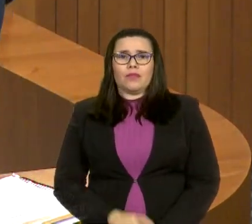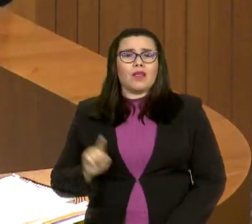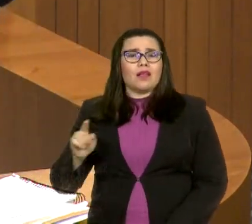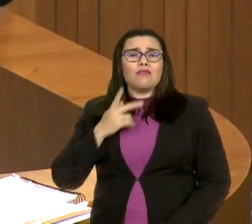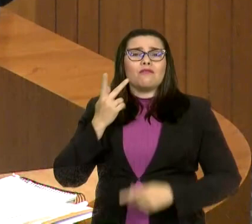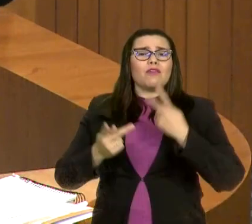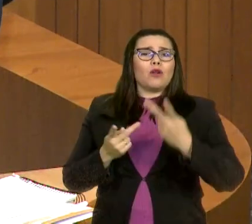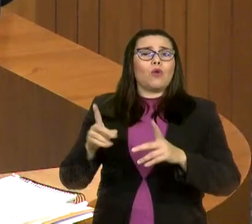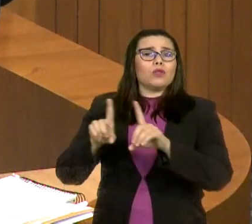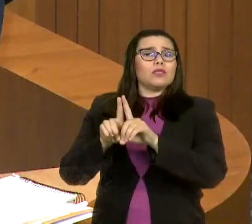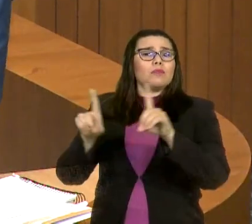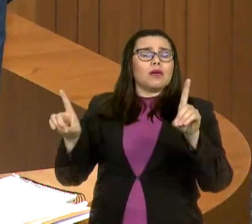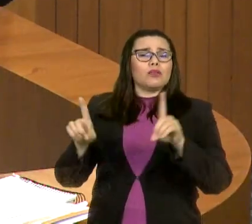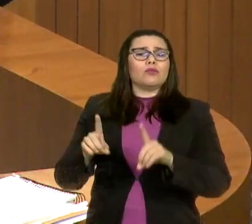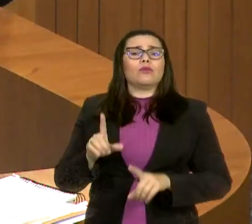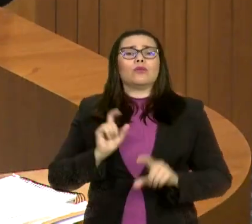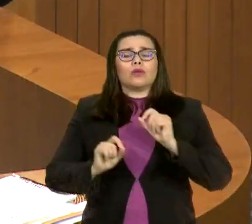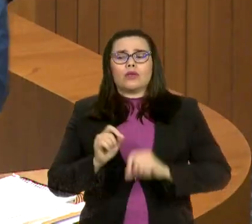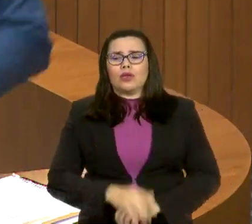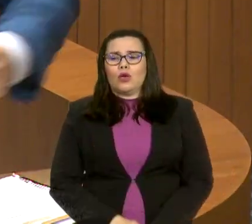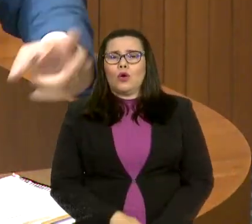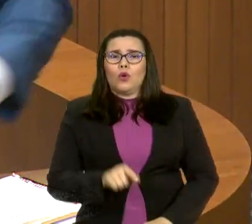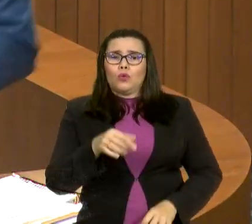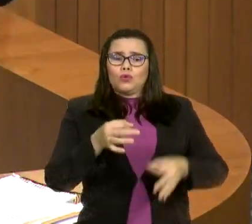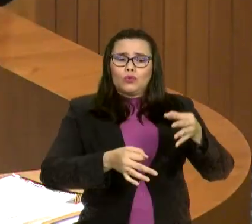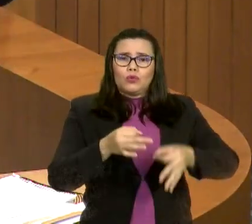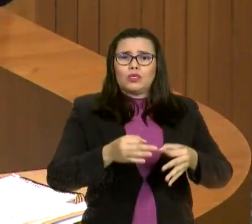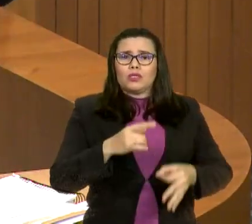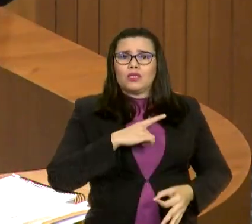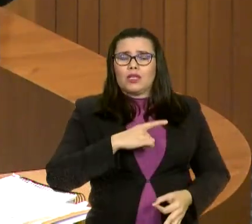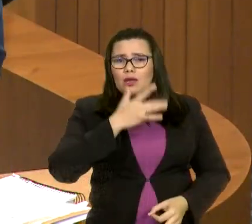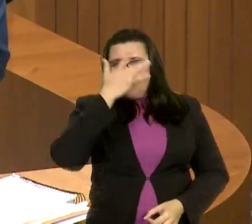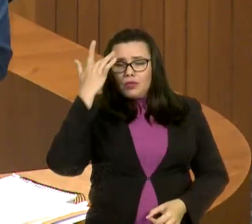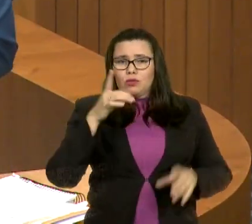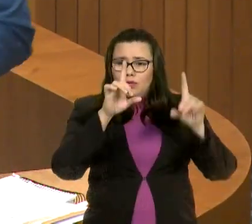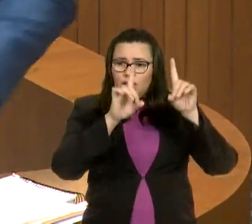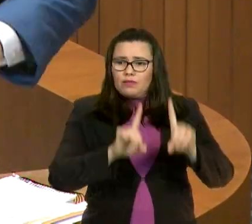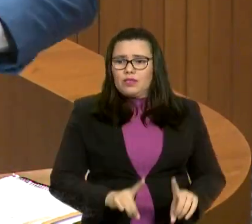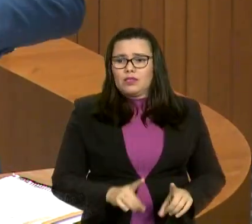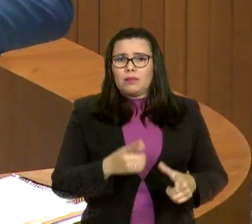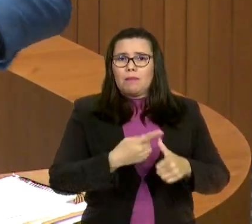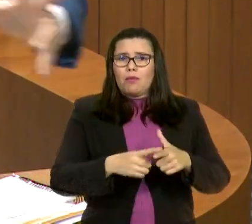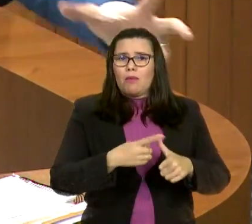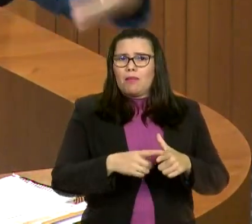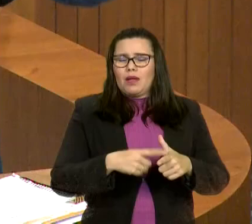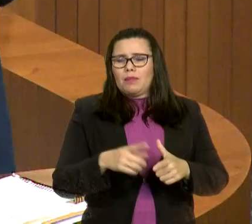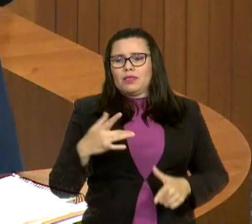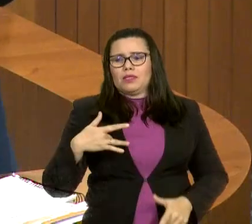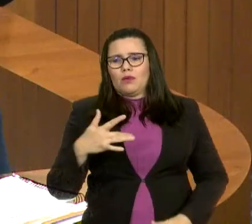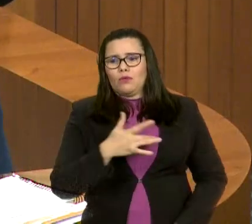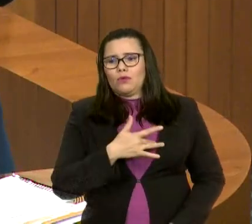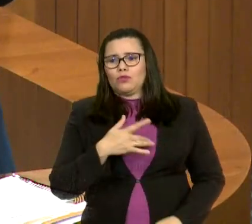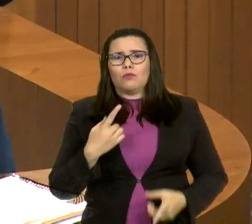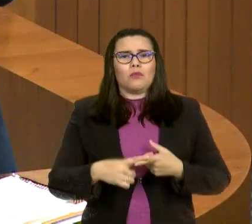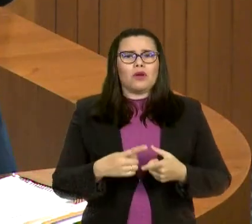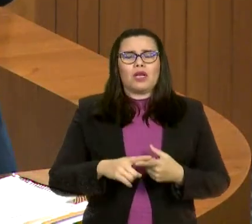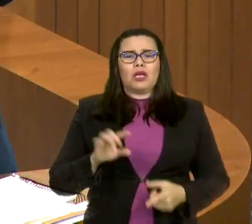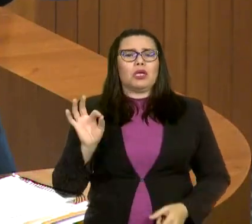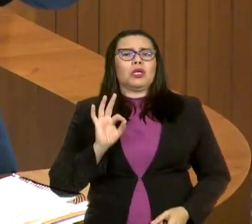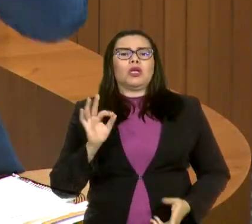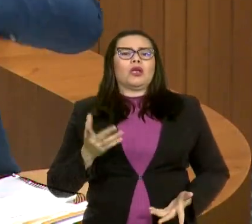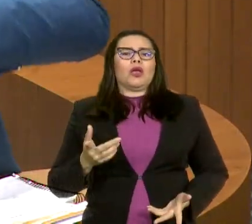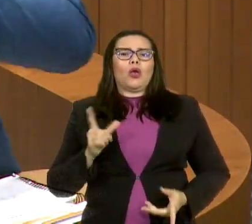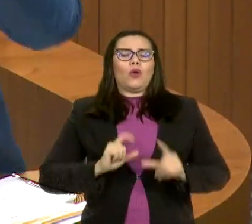olha, o juiz que tem uma pessoa com deficiência, entenda-se problema de saúde, porque ninguém é obrigado a ter no